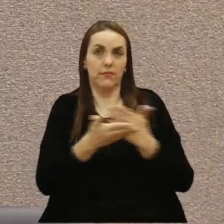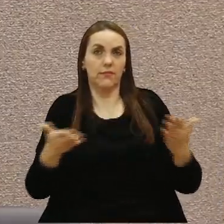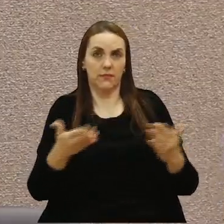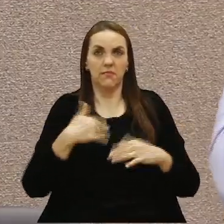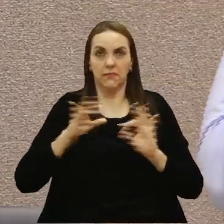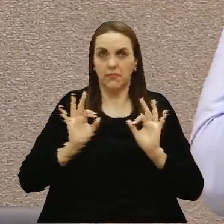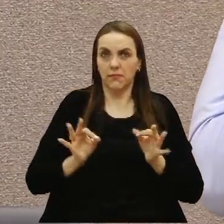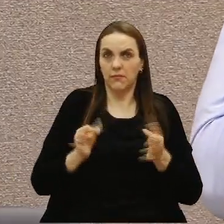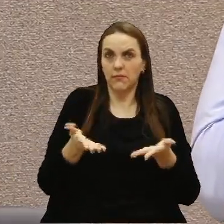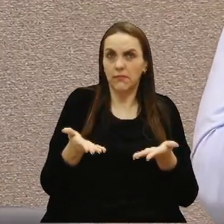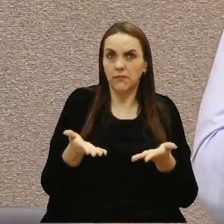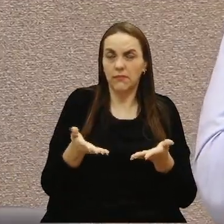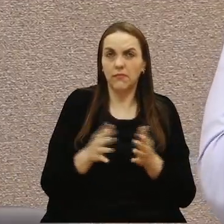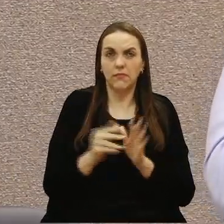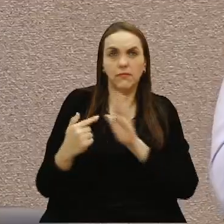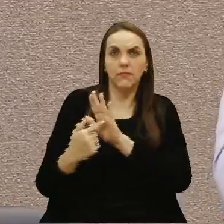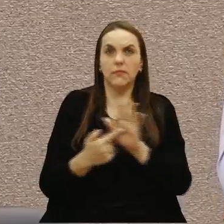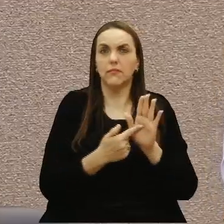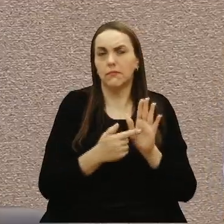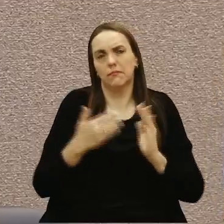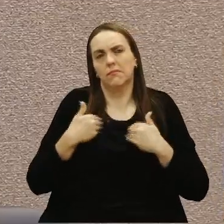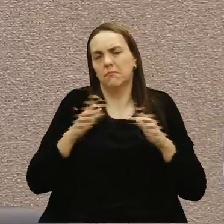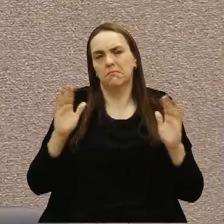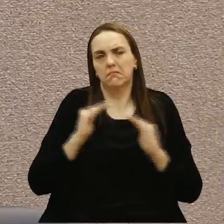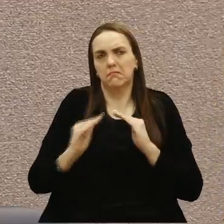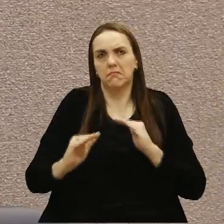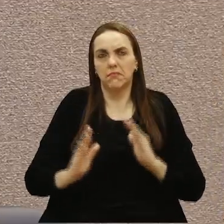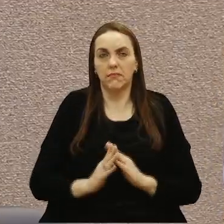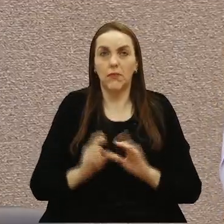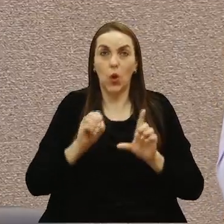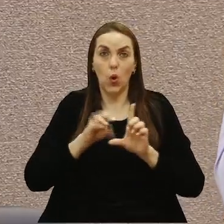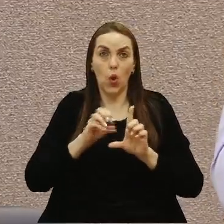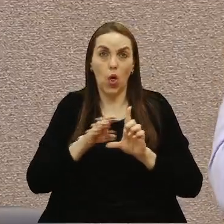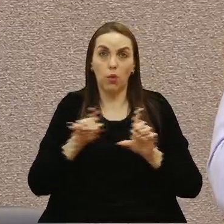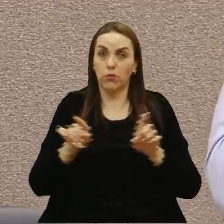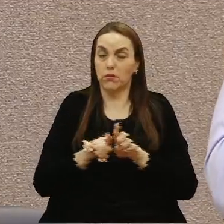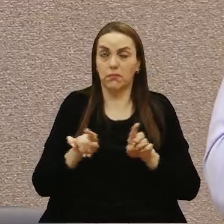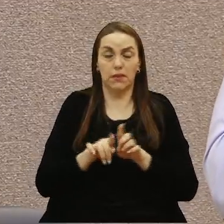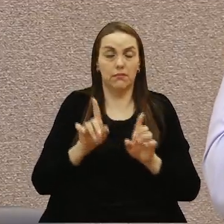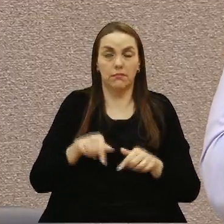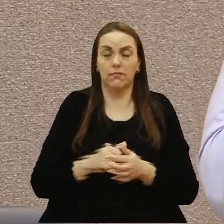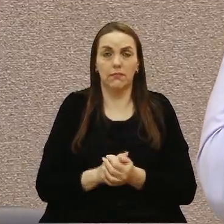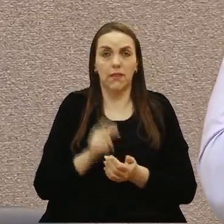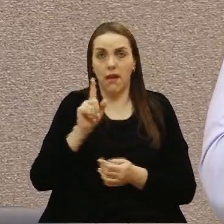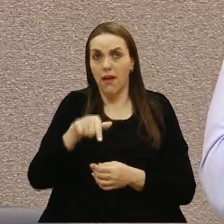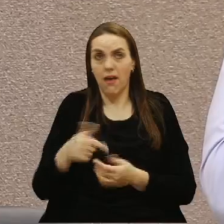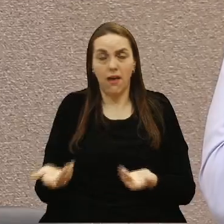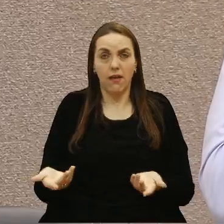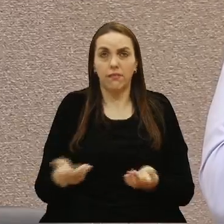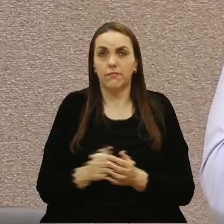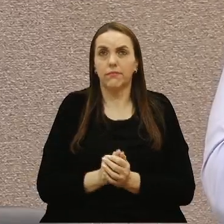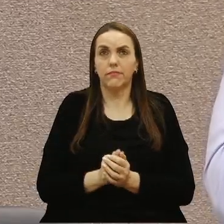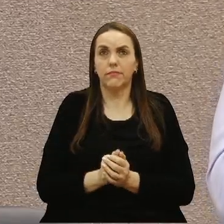deve ser veiculado. Inclusive, vereador, a Globo, que é uma que nós vamos citar agora, ela cita